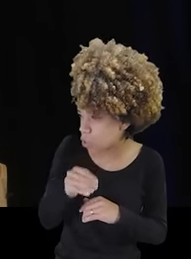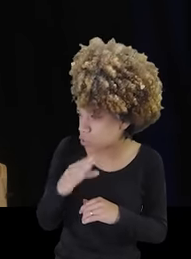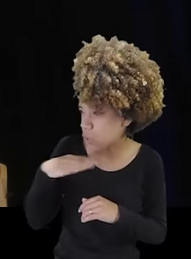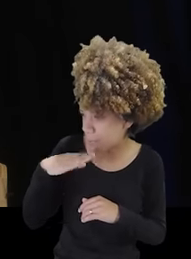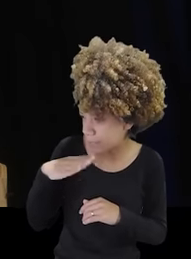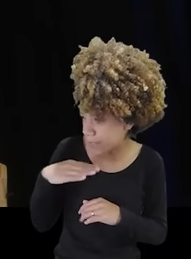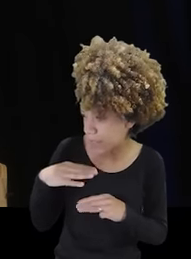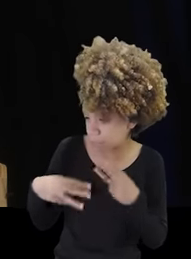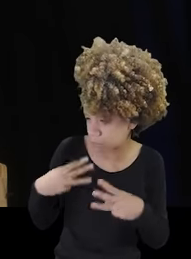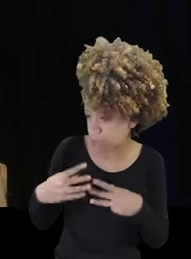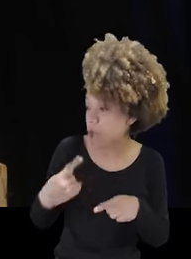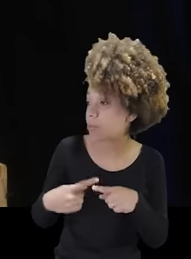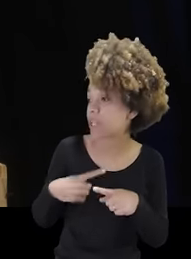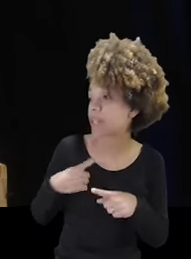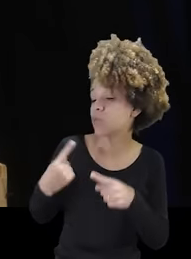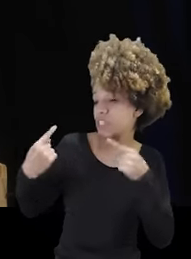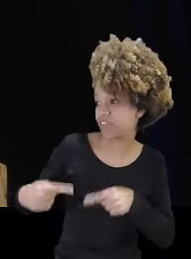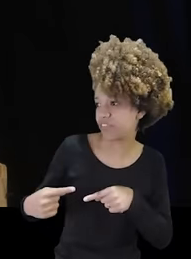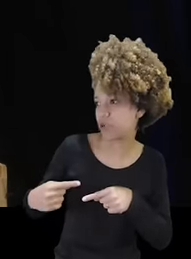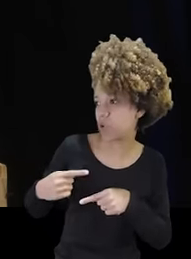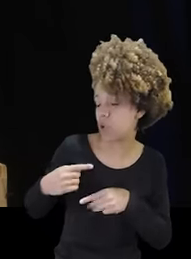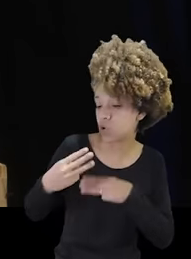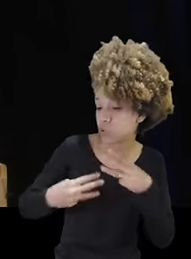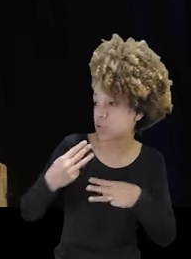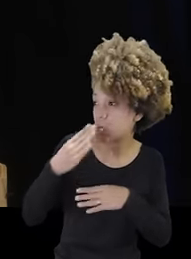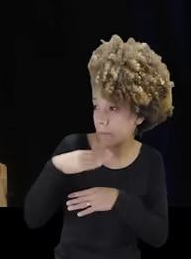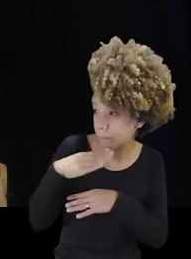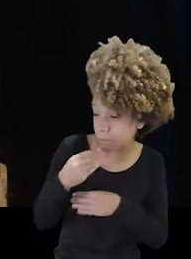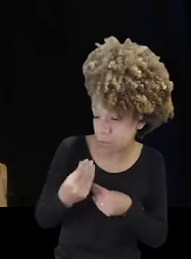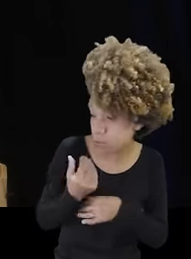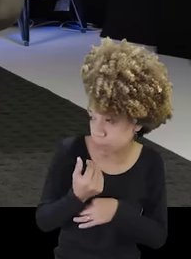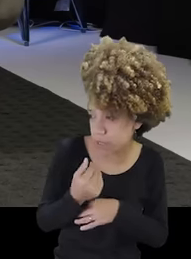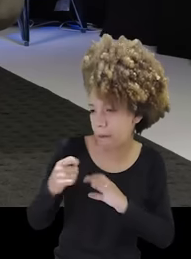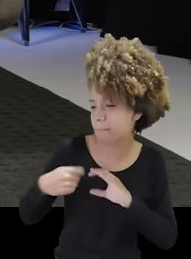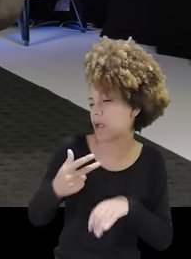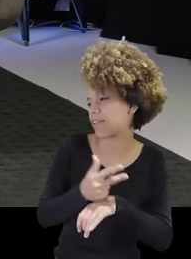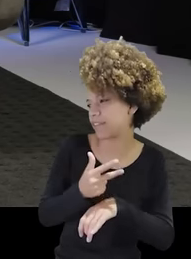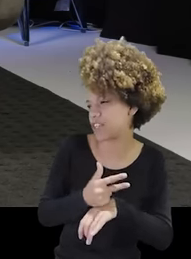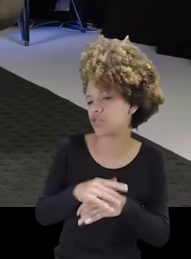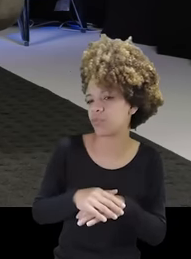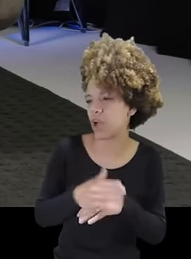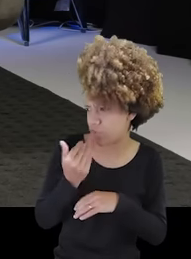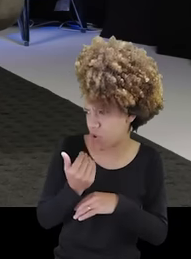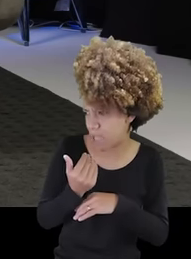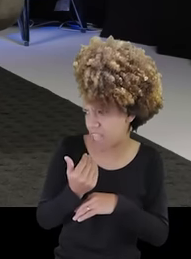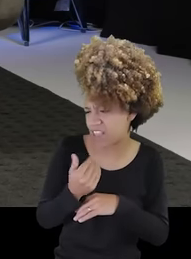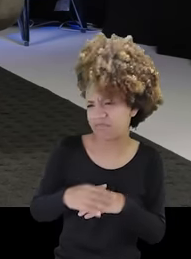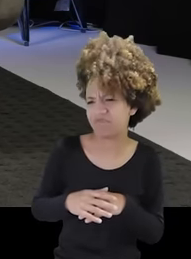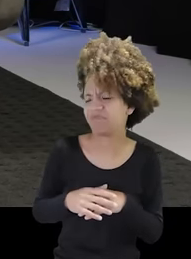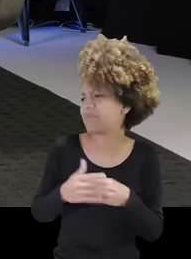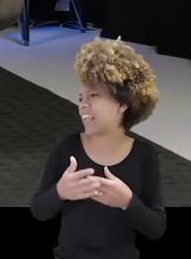porque assim ele tem o desafio do meu de apimentado que é o miojo que é muito apimentado que o pessoal estava comendo para gravar vídeo aí eu fui comer